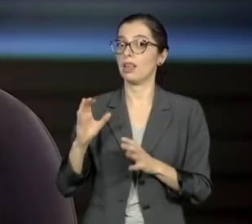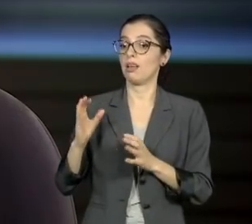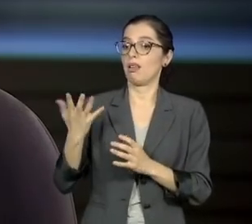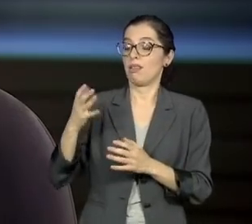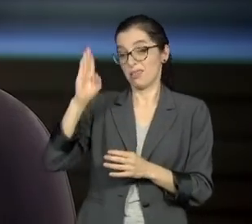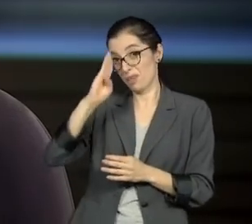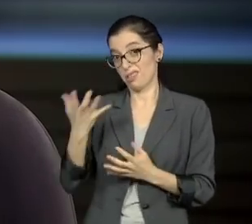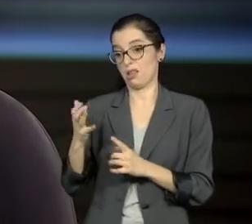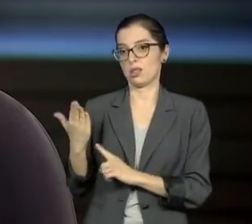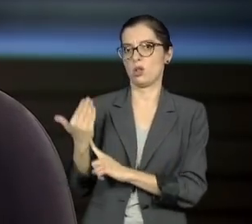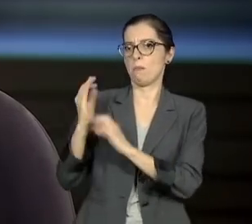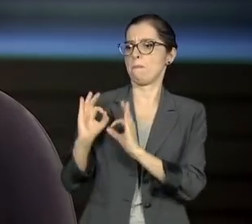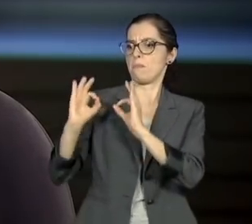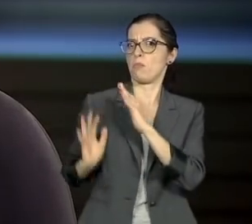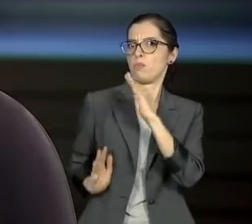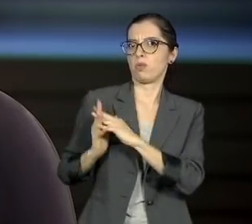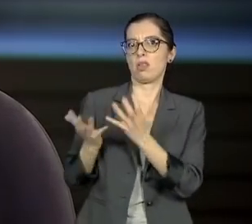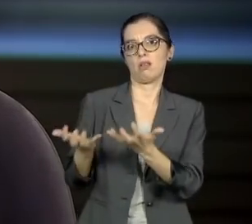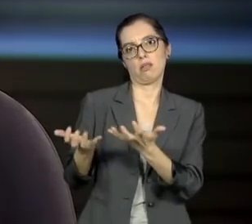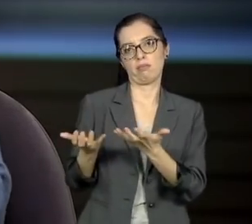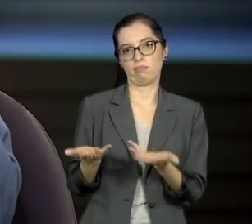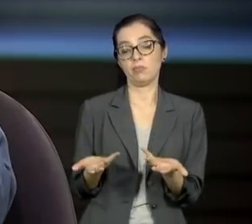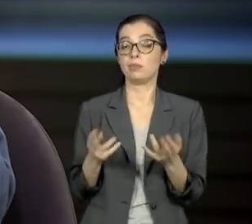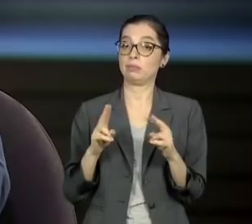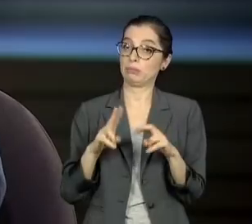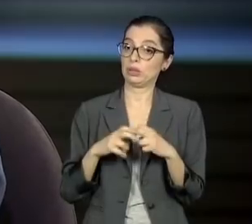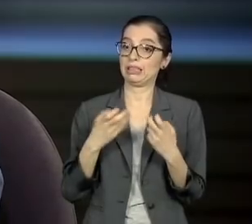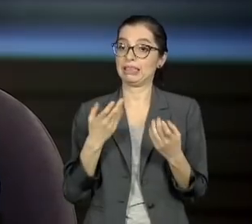avançada. A conferir se os democratas vão manter